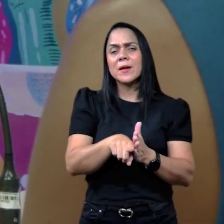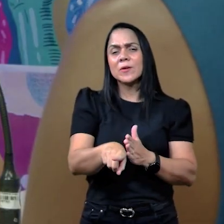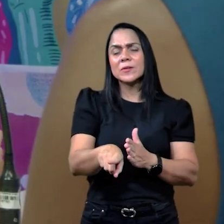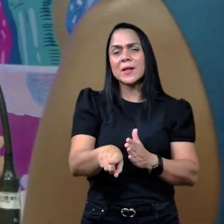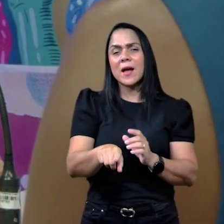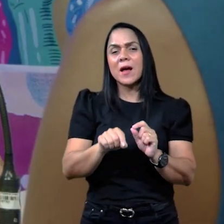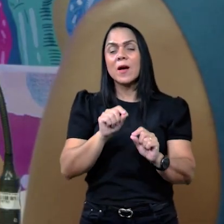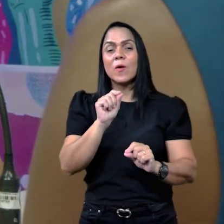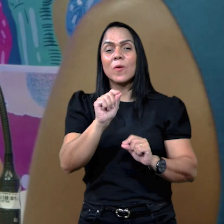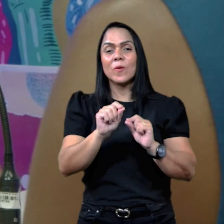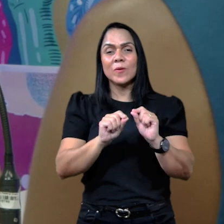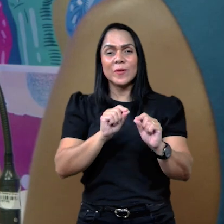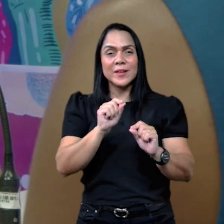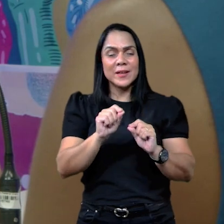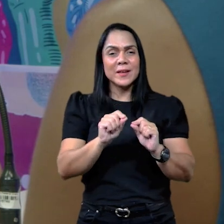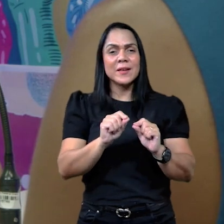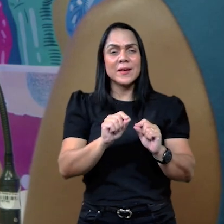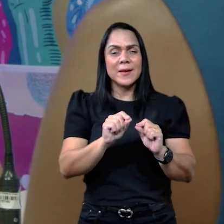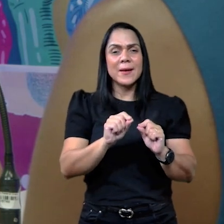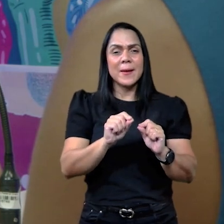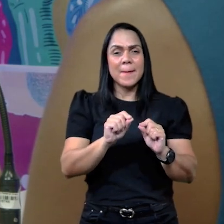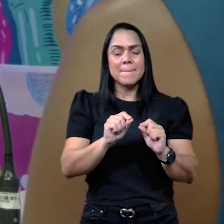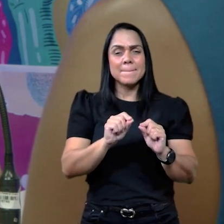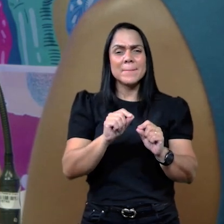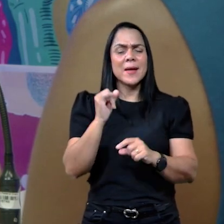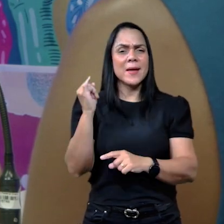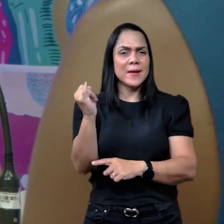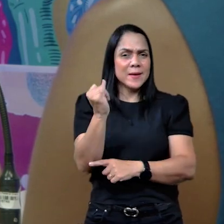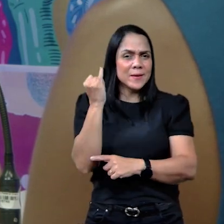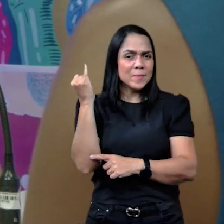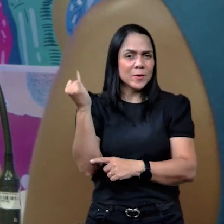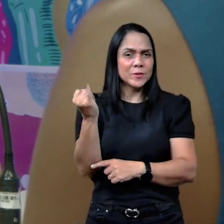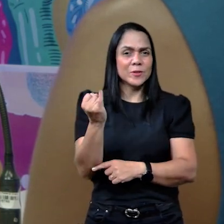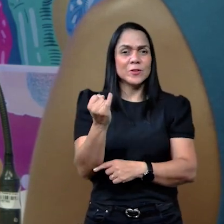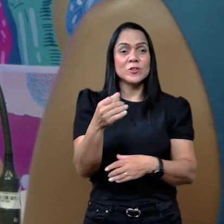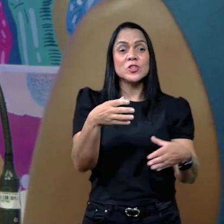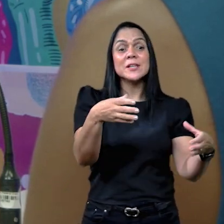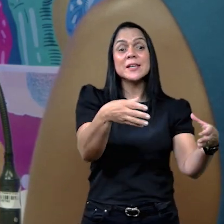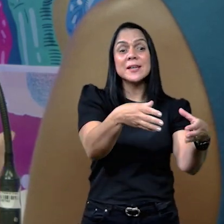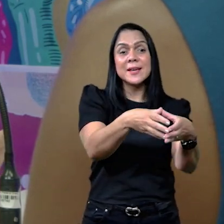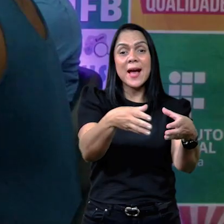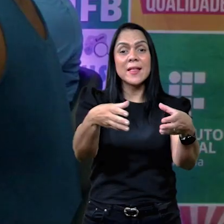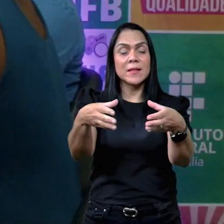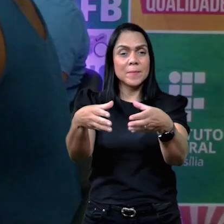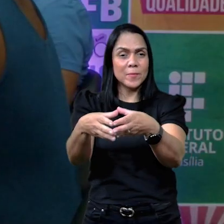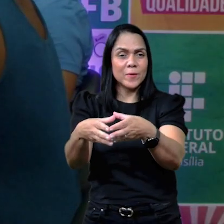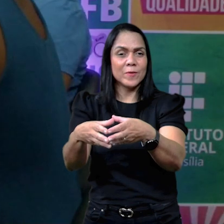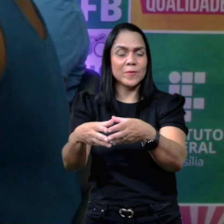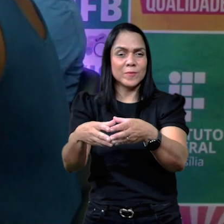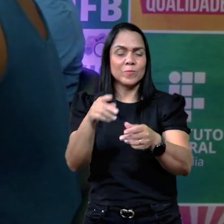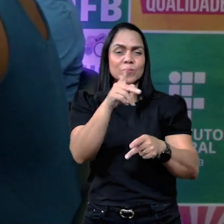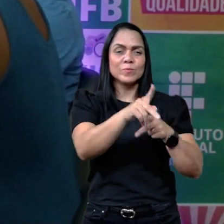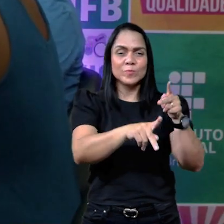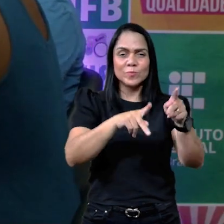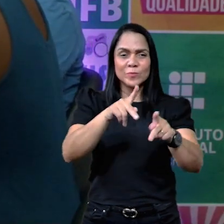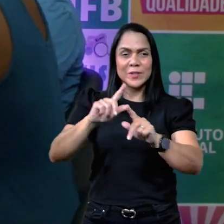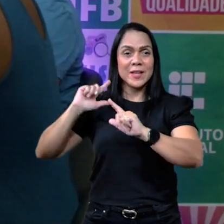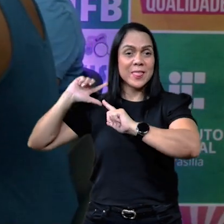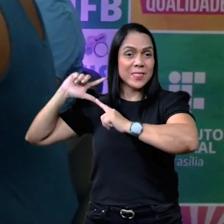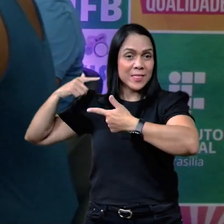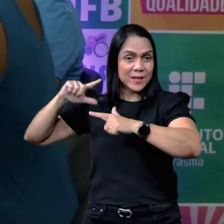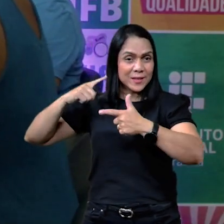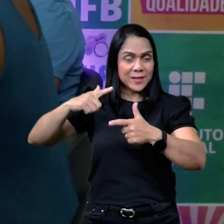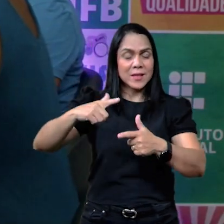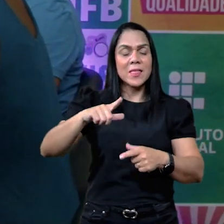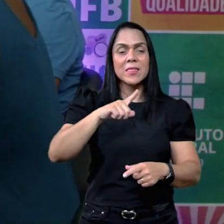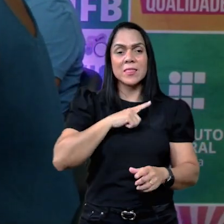perguntar que medidas vocês acham necessárias para que cada povo tradicional, no geral, né,